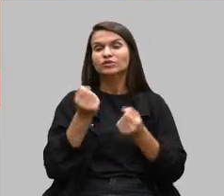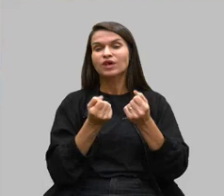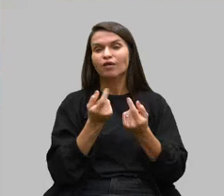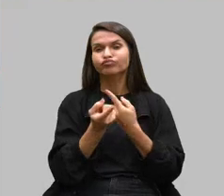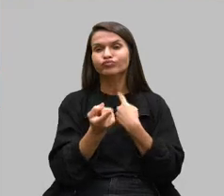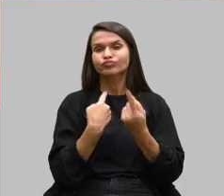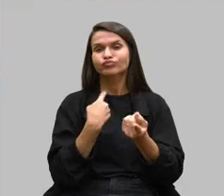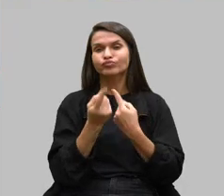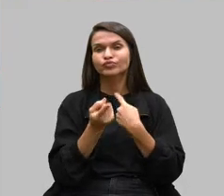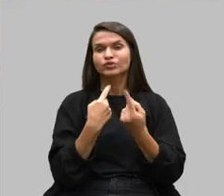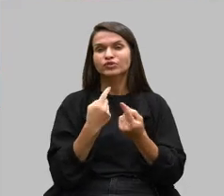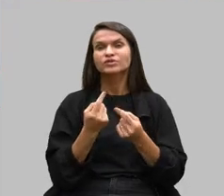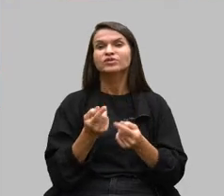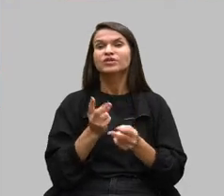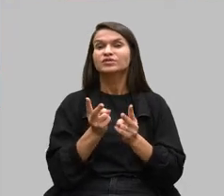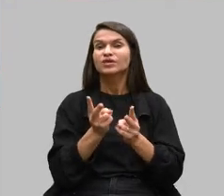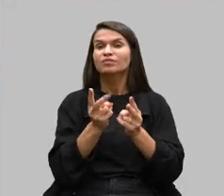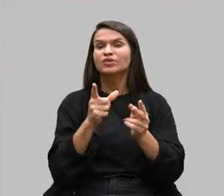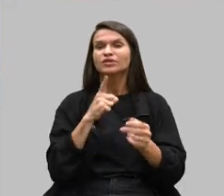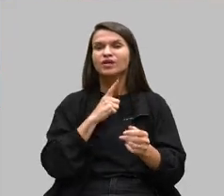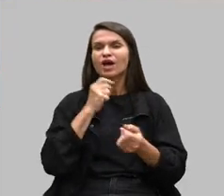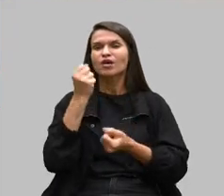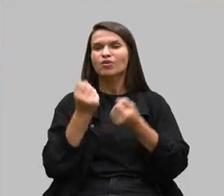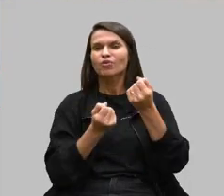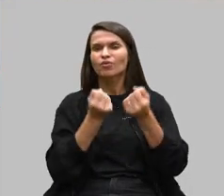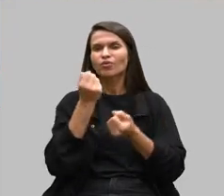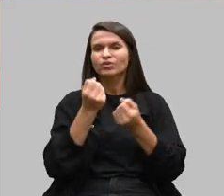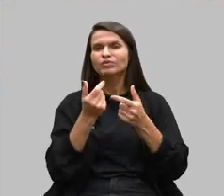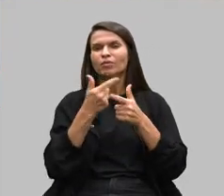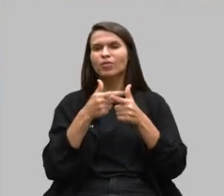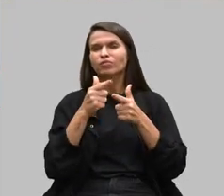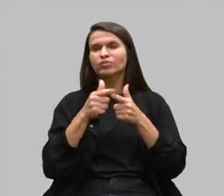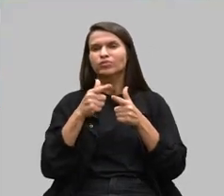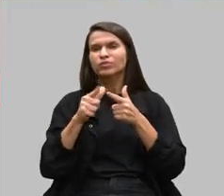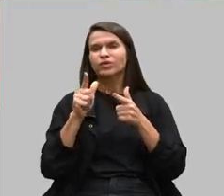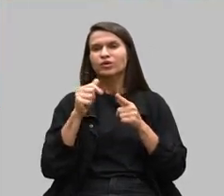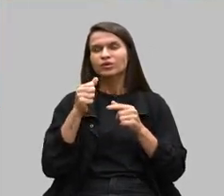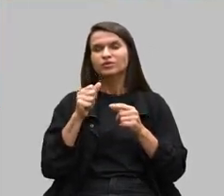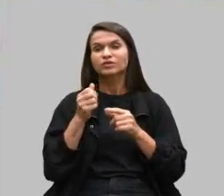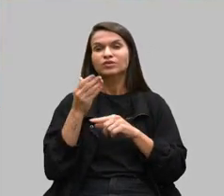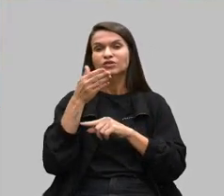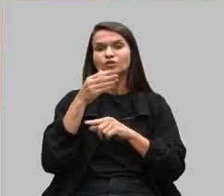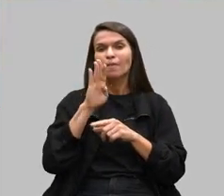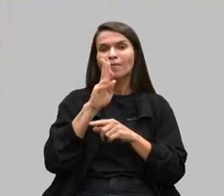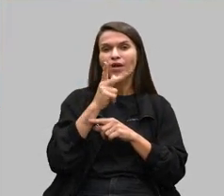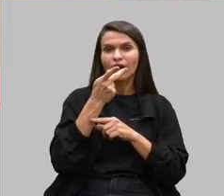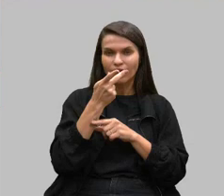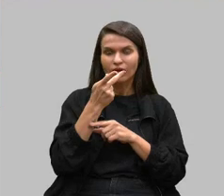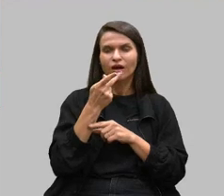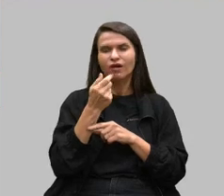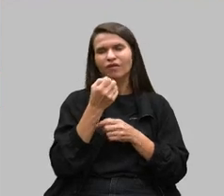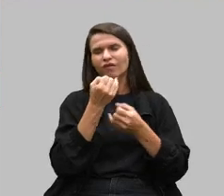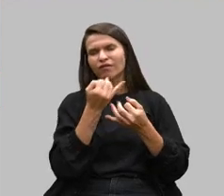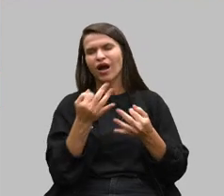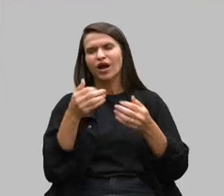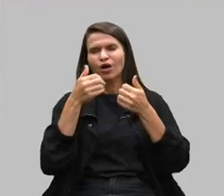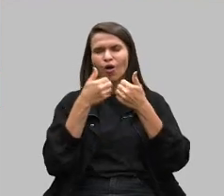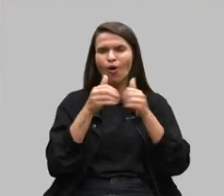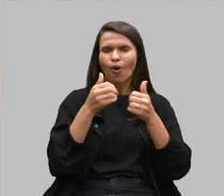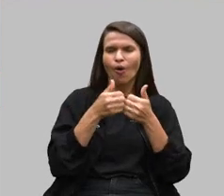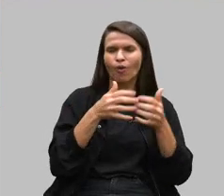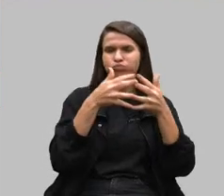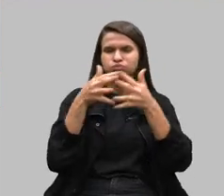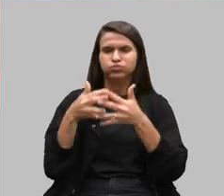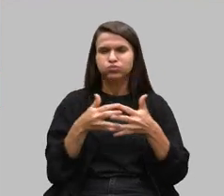a todo minuto tem um carro ali no Entroncamento para entrar na 040 sentio Belo Horizonte e são inúmeros ônibus carretas